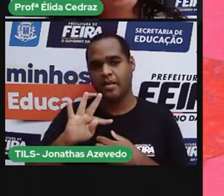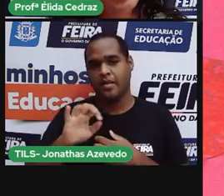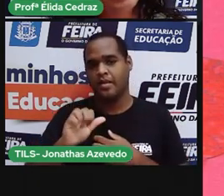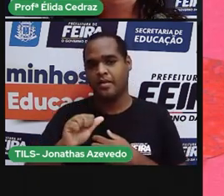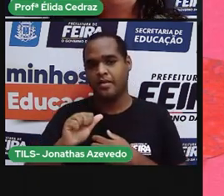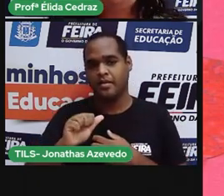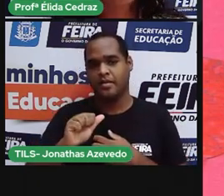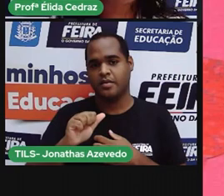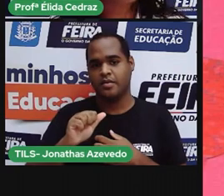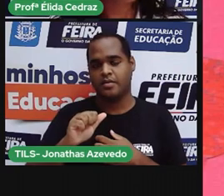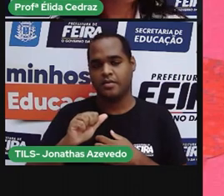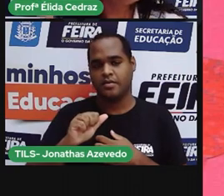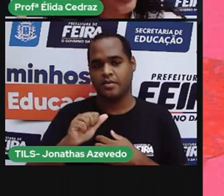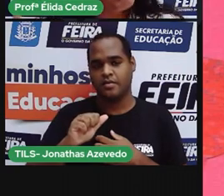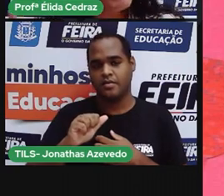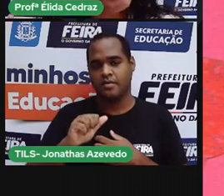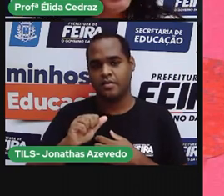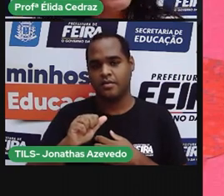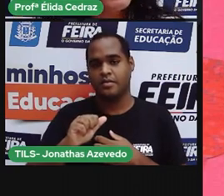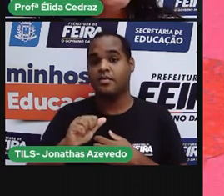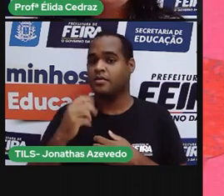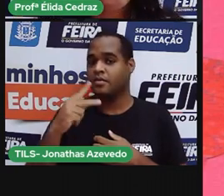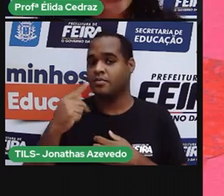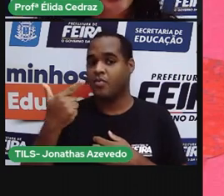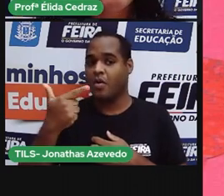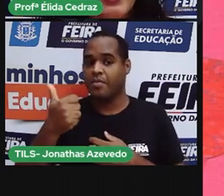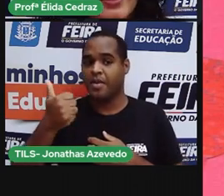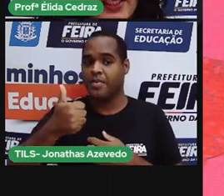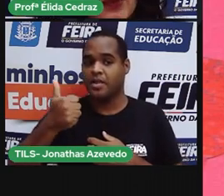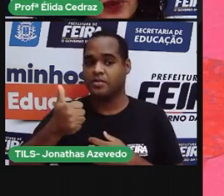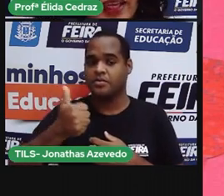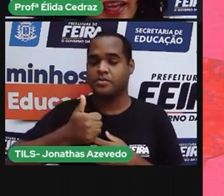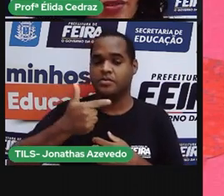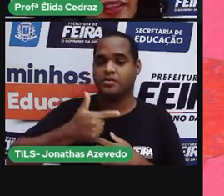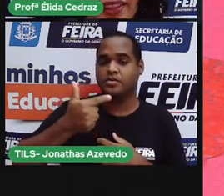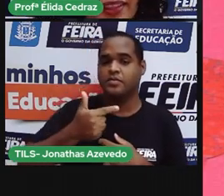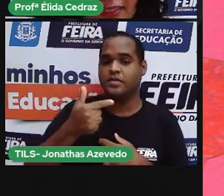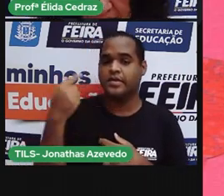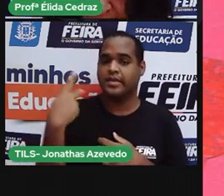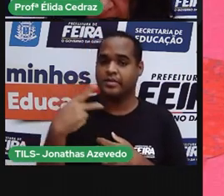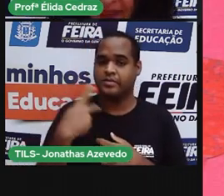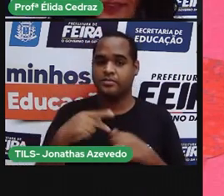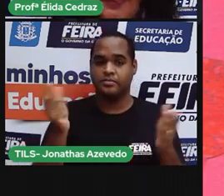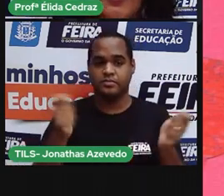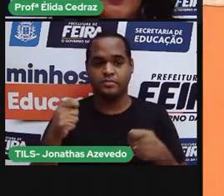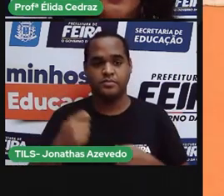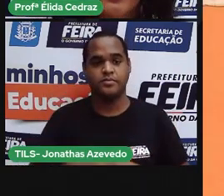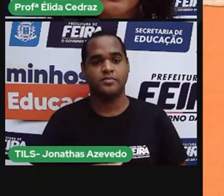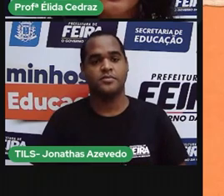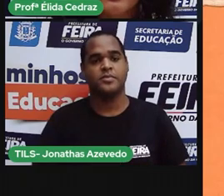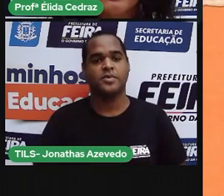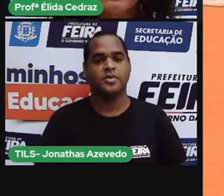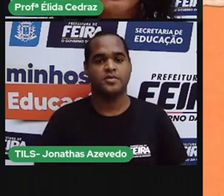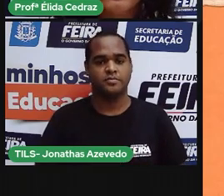ser guardado tanto na primeira como na segunda gaveta?